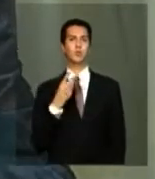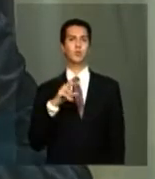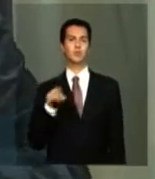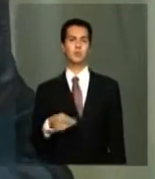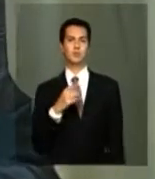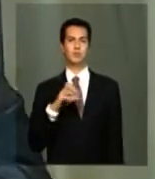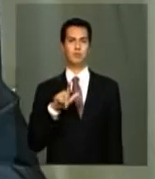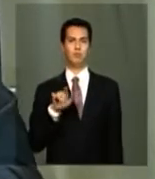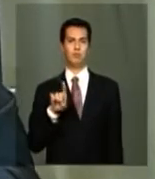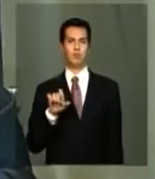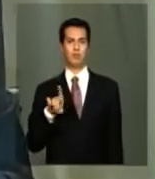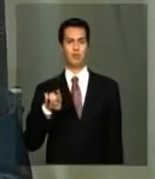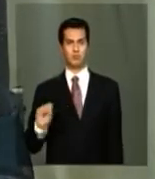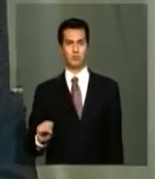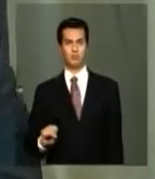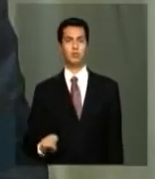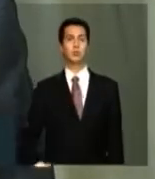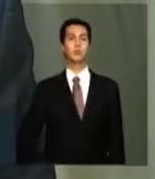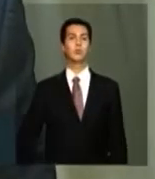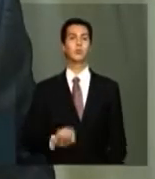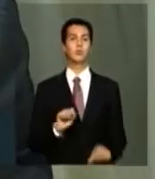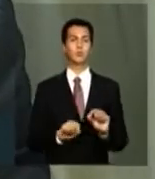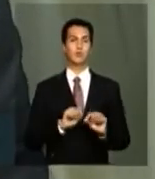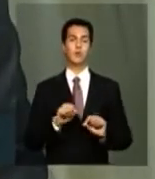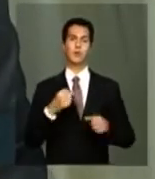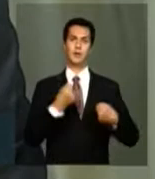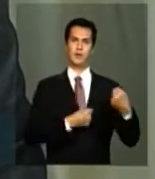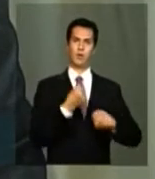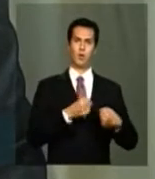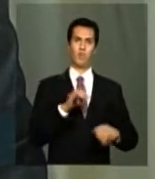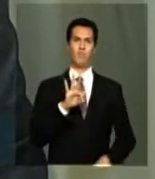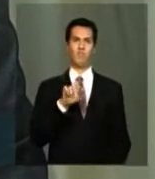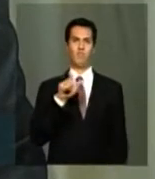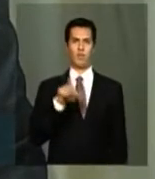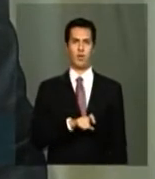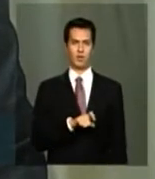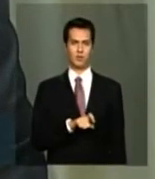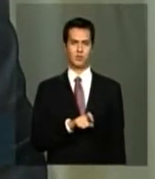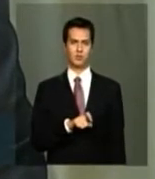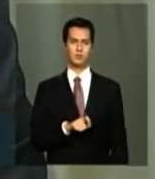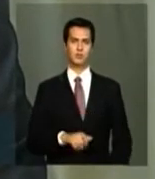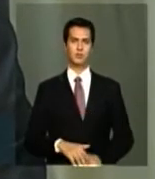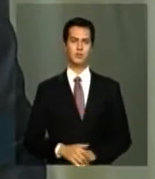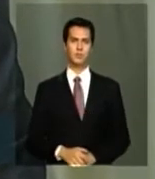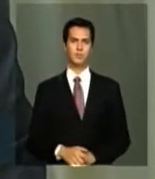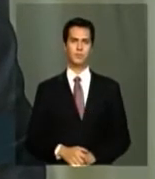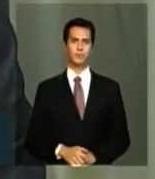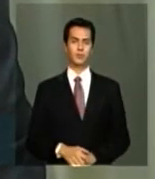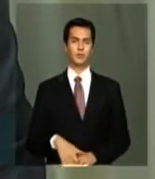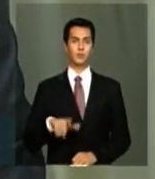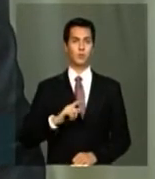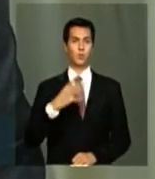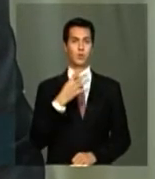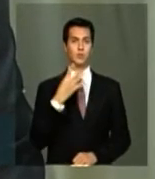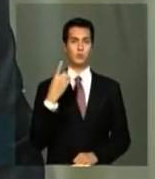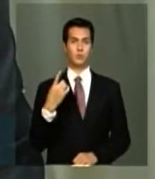redução no caso dos carros álcool Flex de